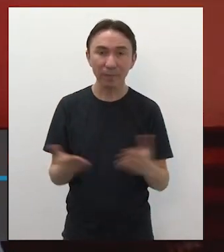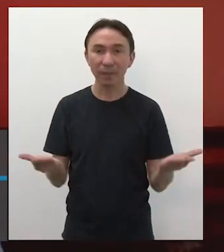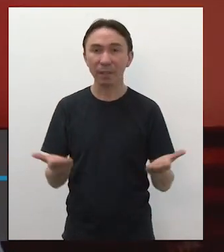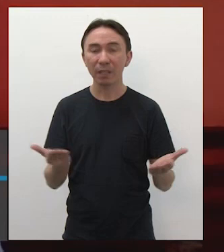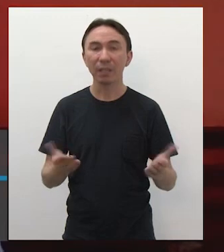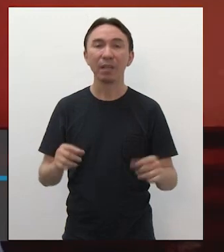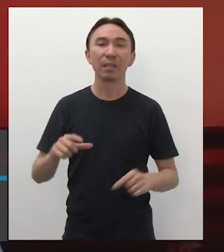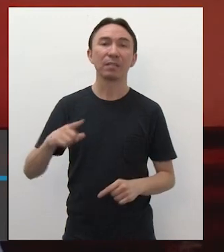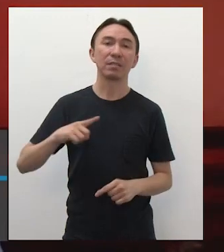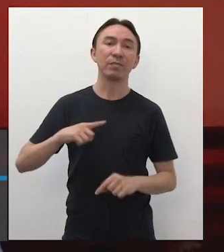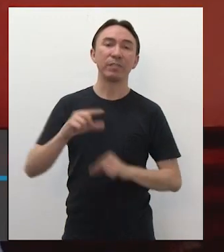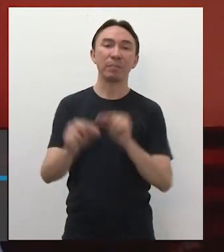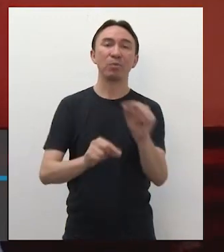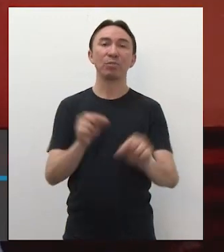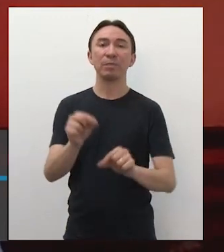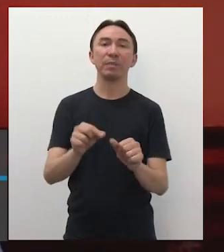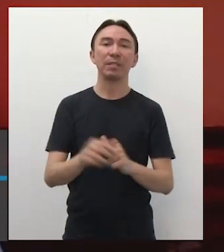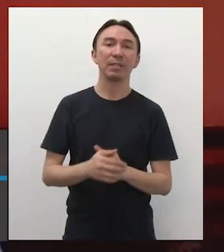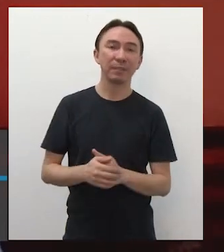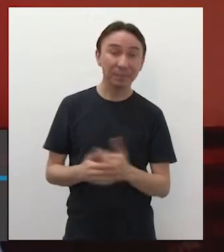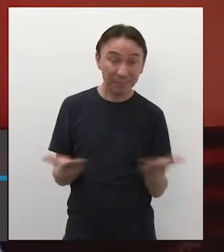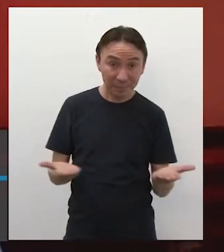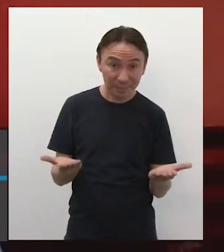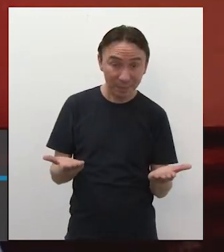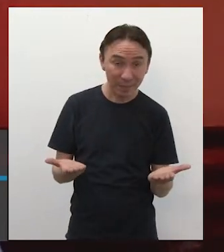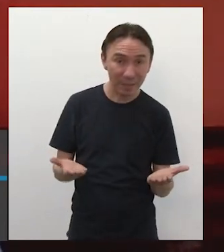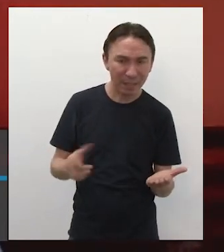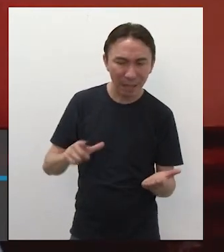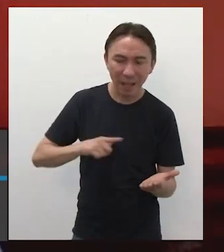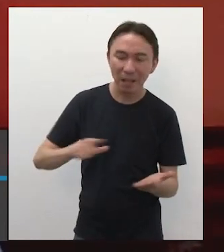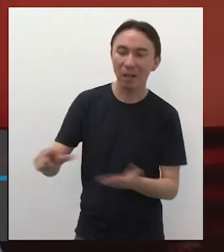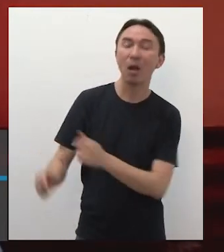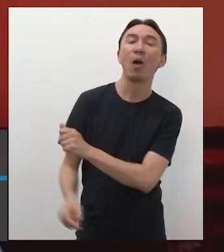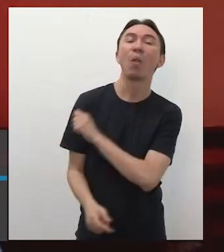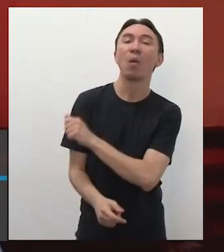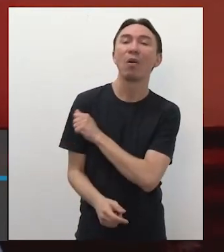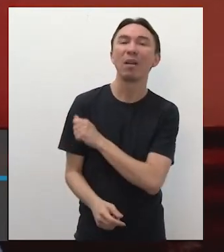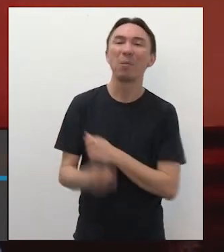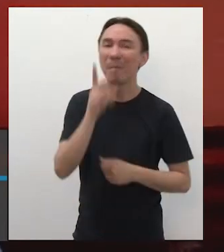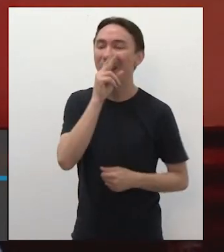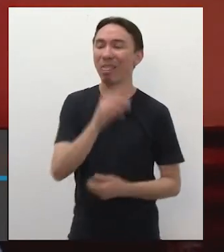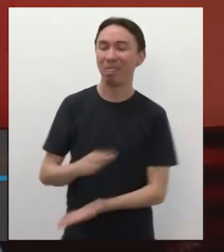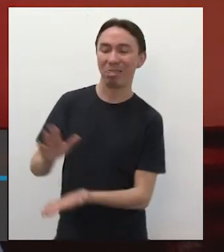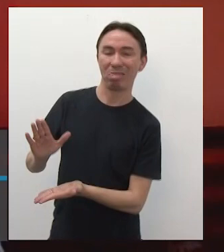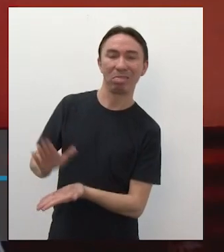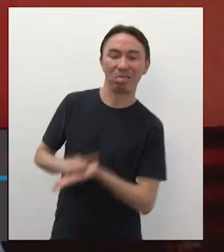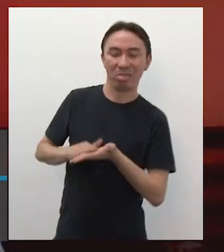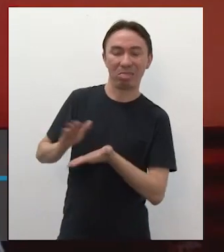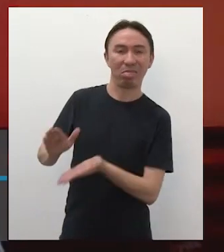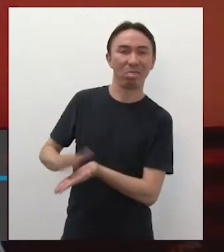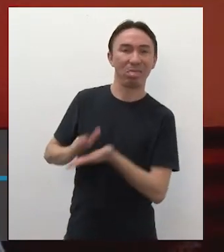ou estudante que está claramente te bajulando para manipular a situação?